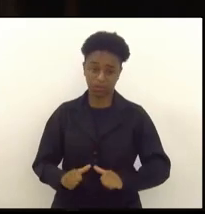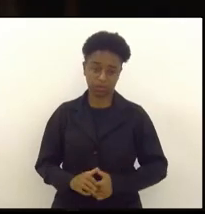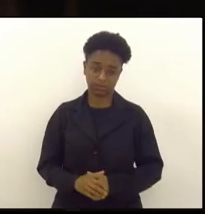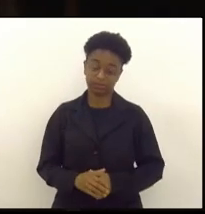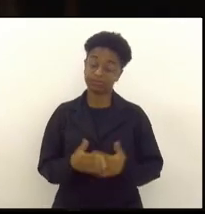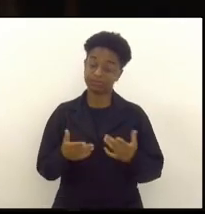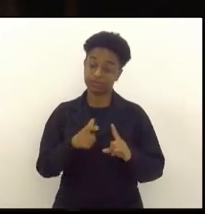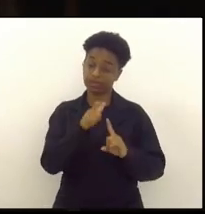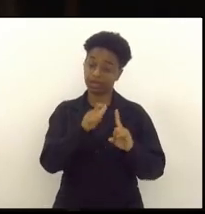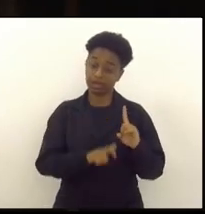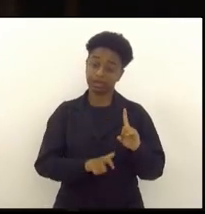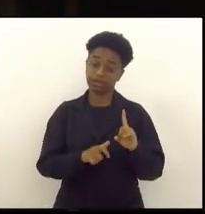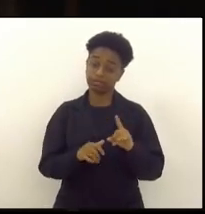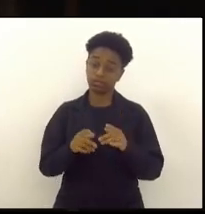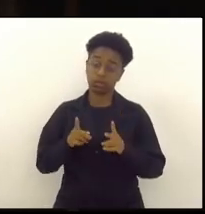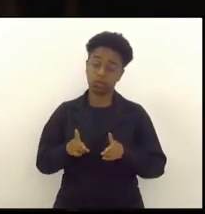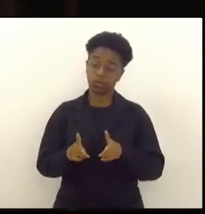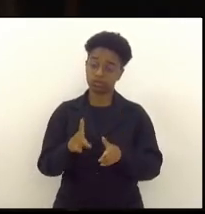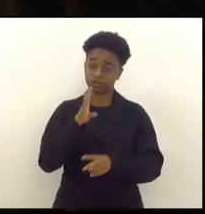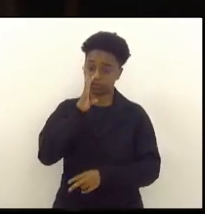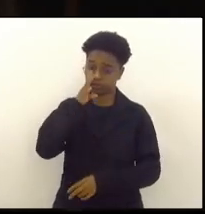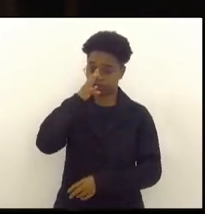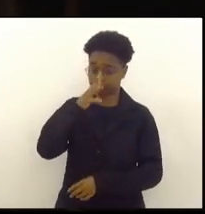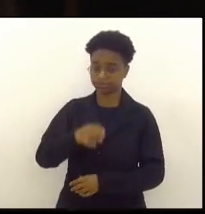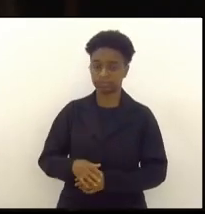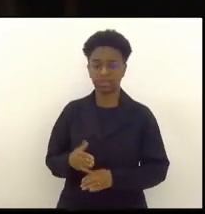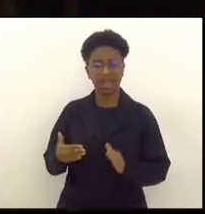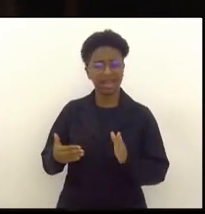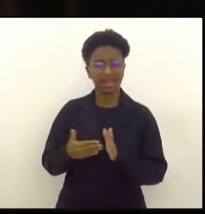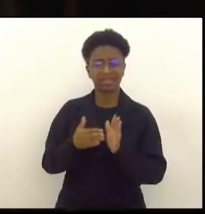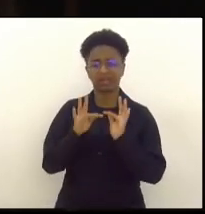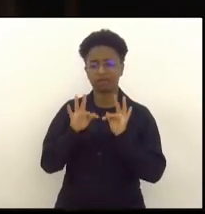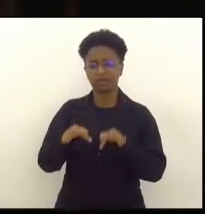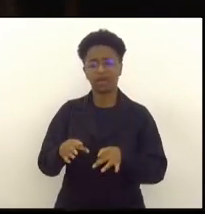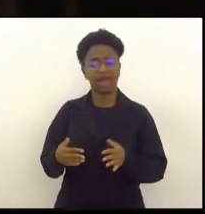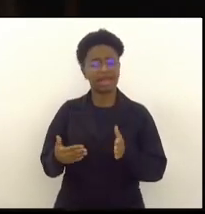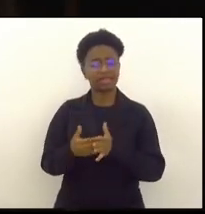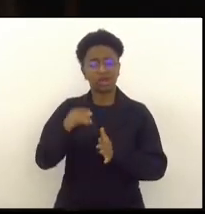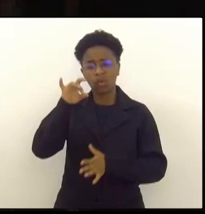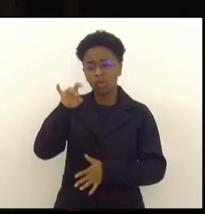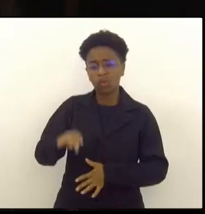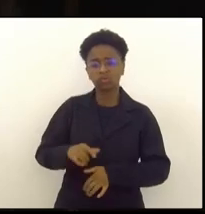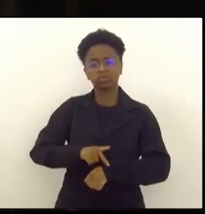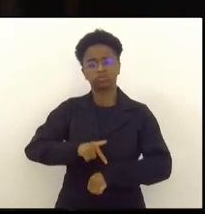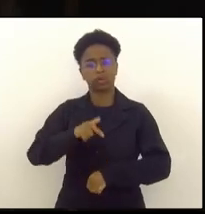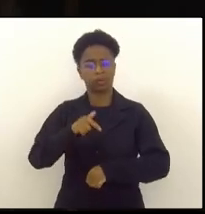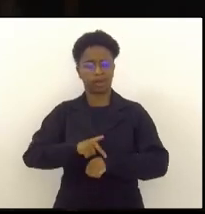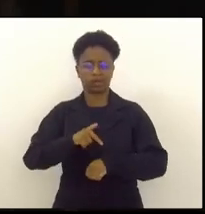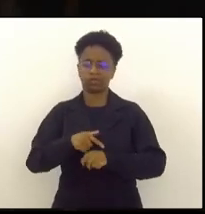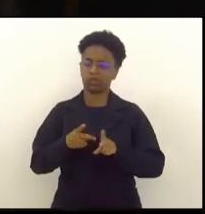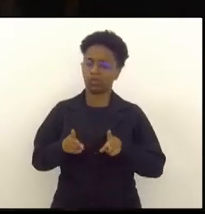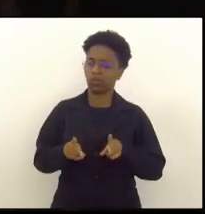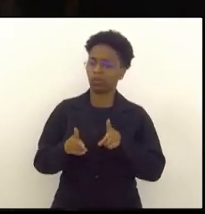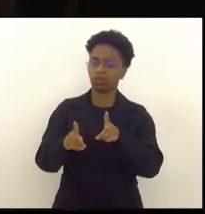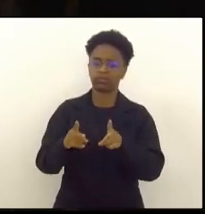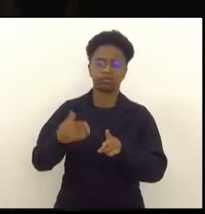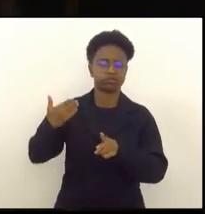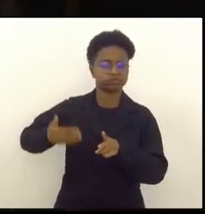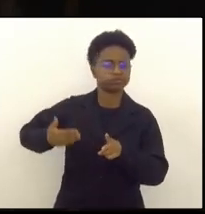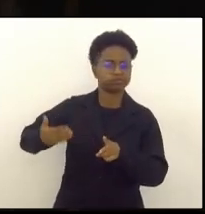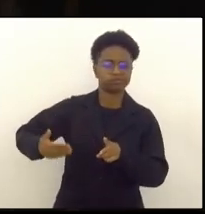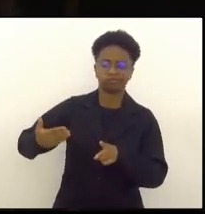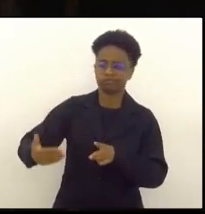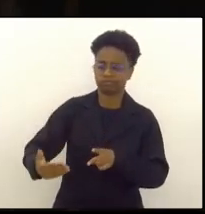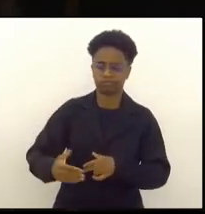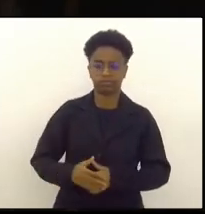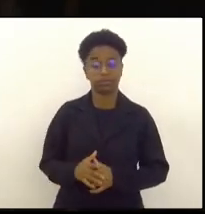doutora Sirlene ficou lá até o fim. Até os 45 do segundo, seguiu na prorrogação, bateu o